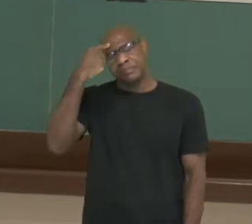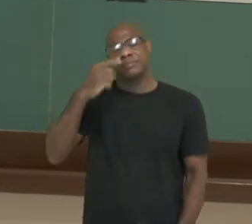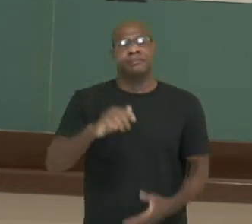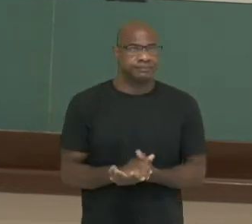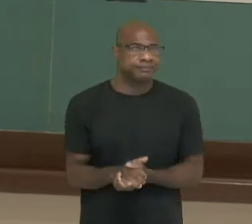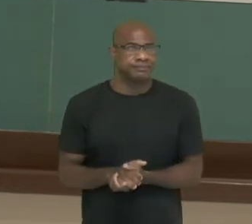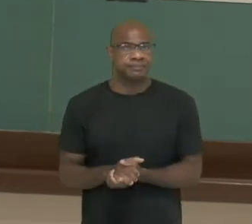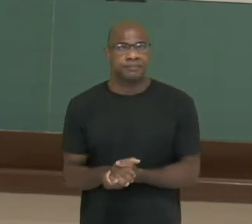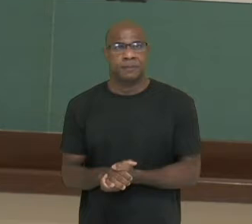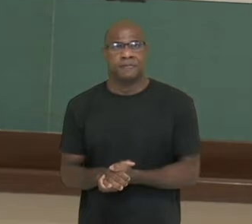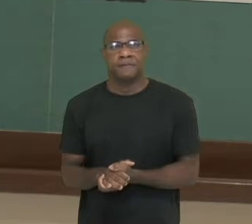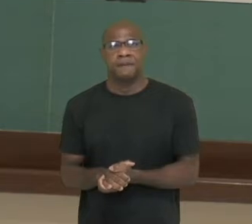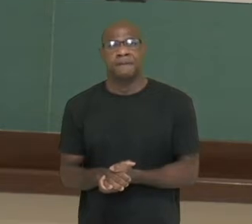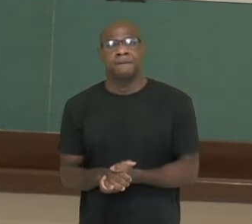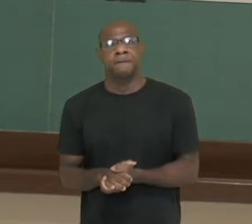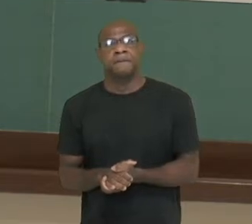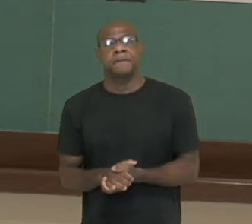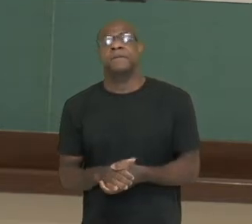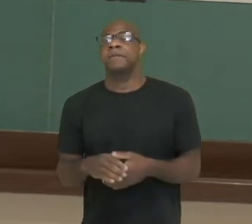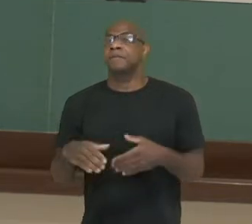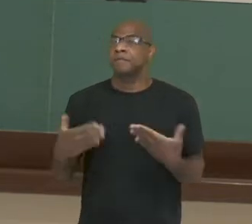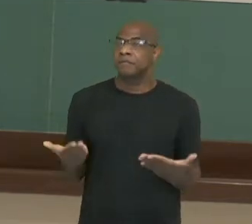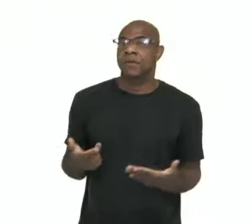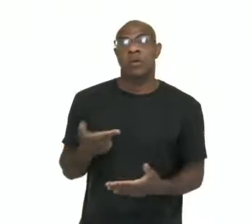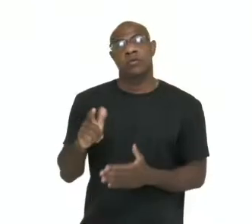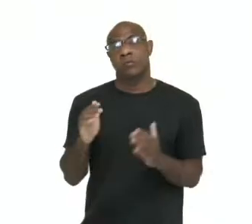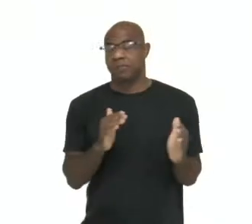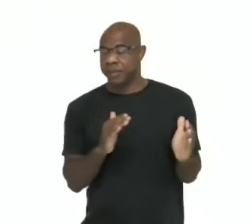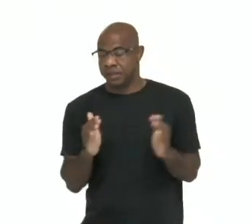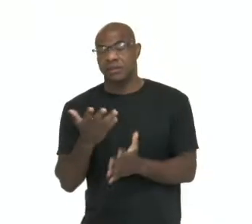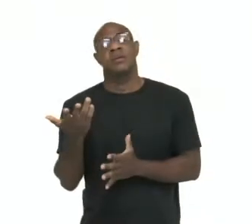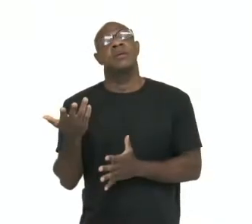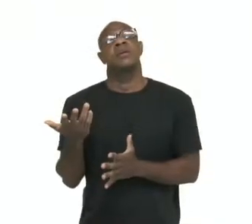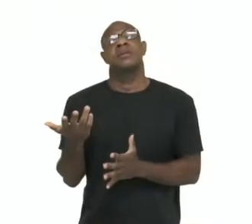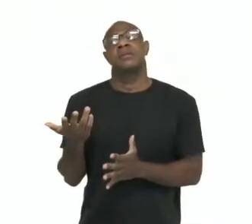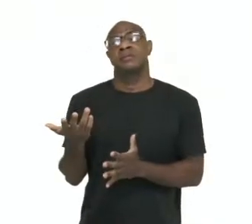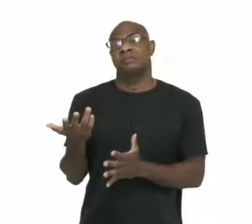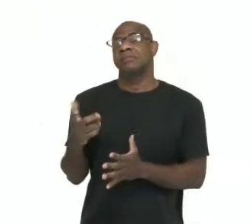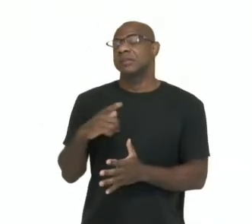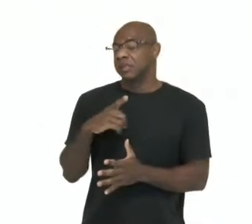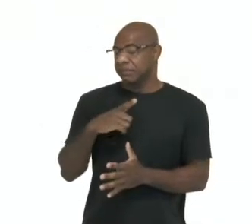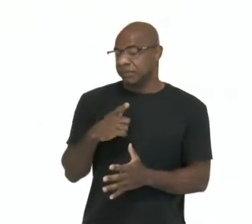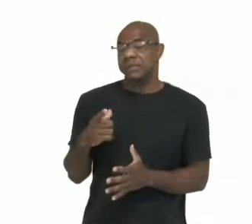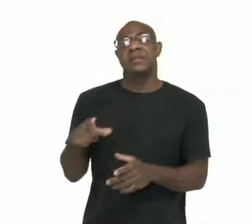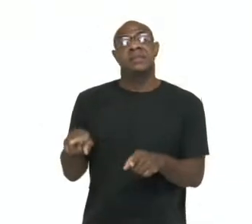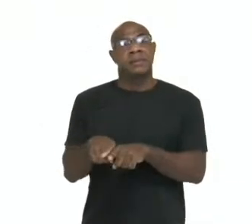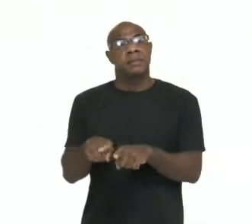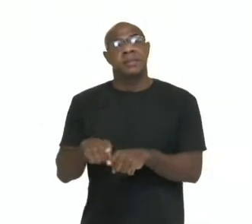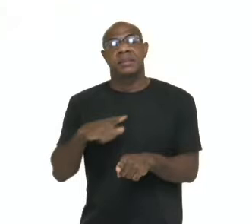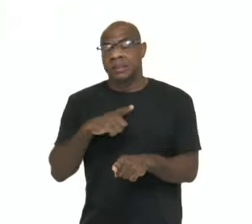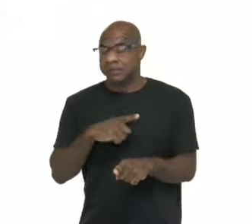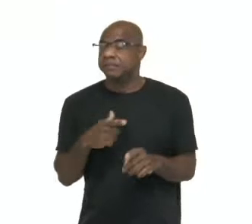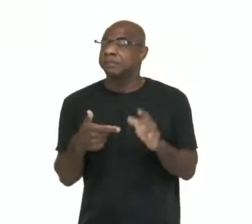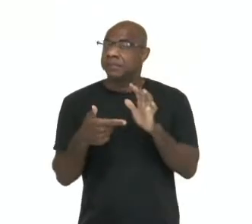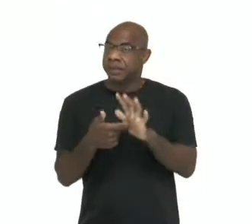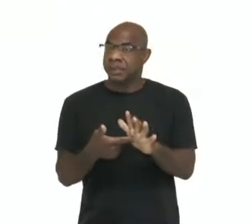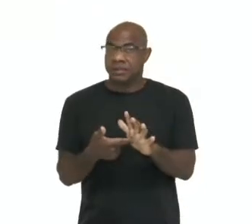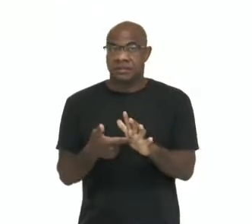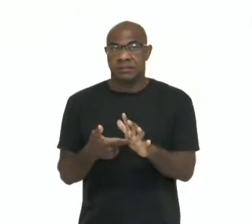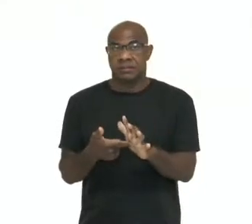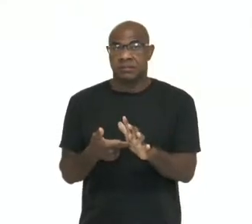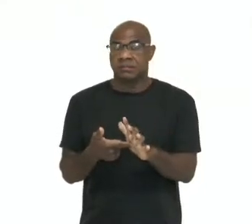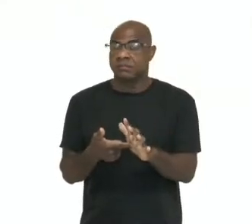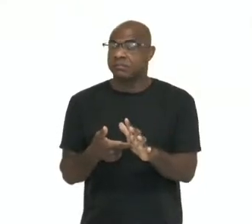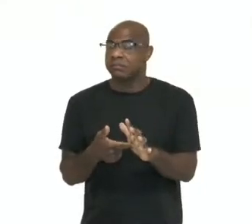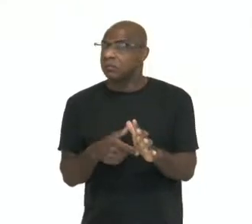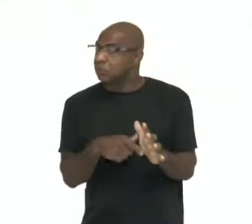assunto. Em outros momentos da história do teatro épico, né, ele também esteve presente, né?